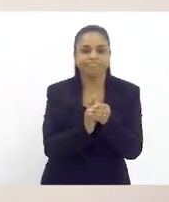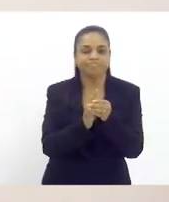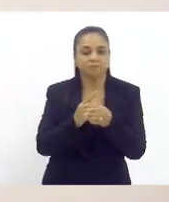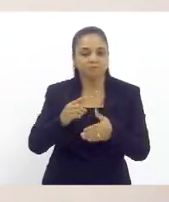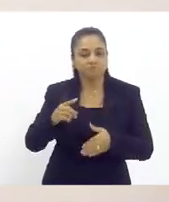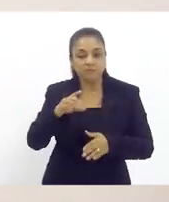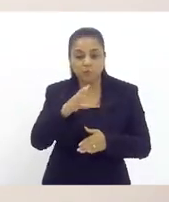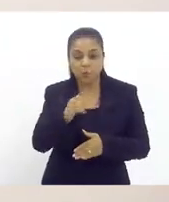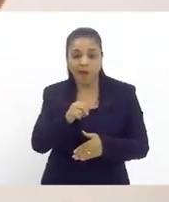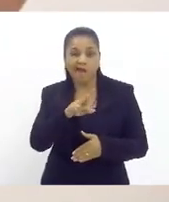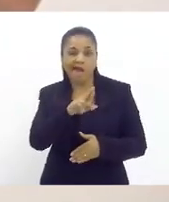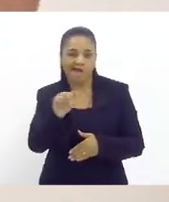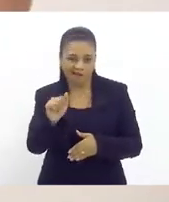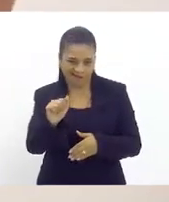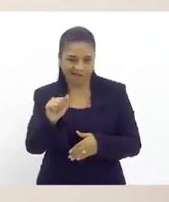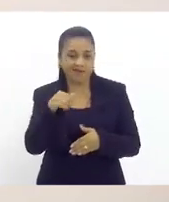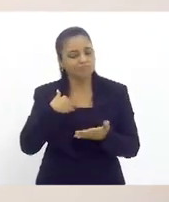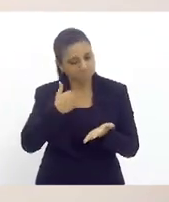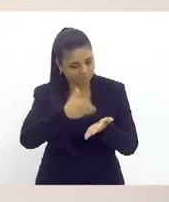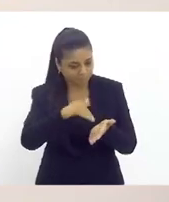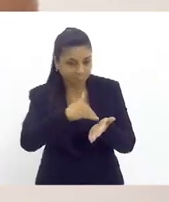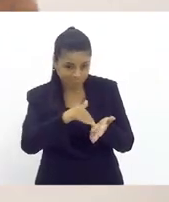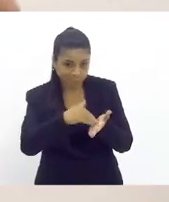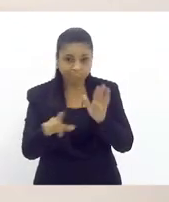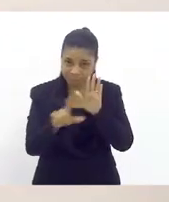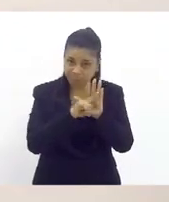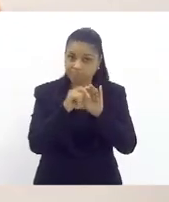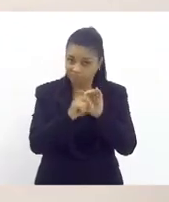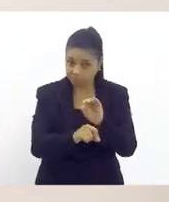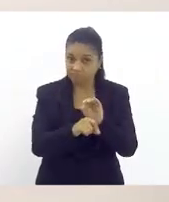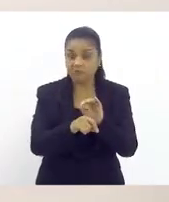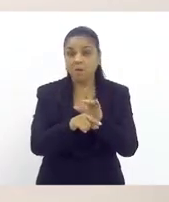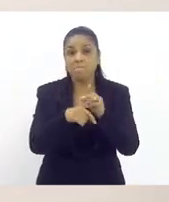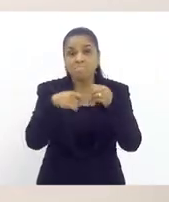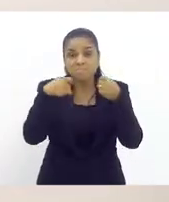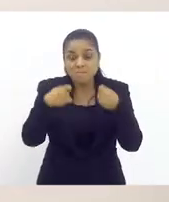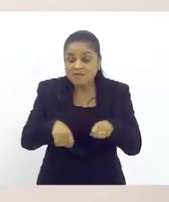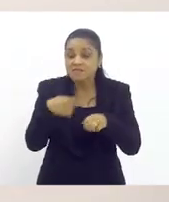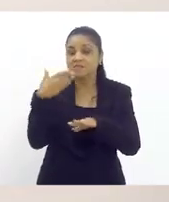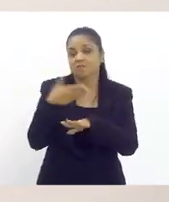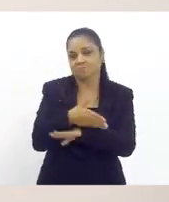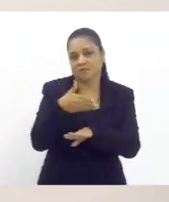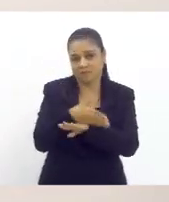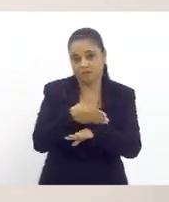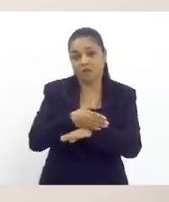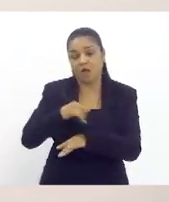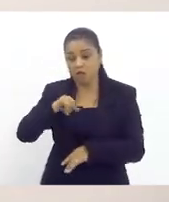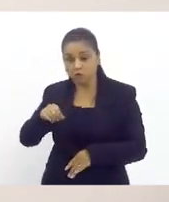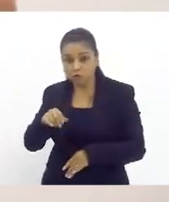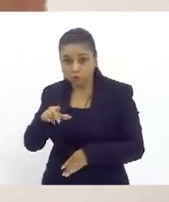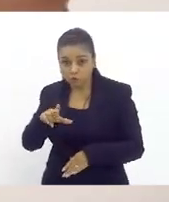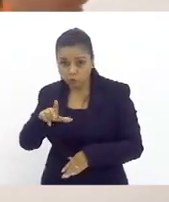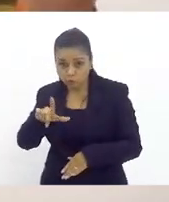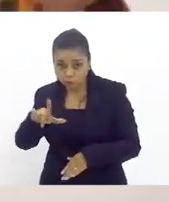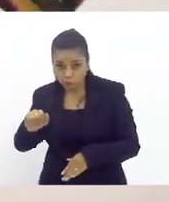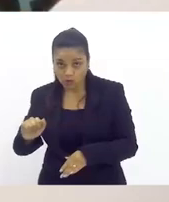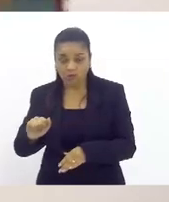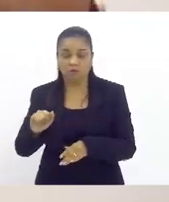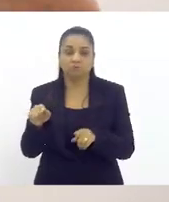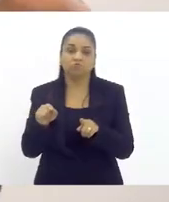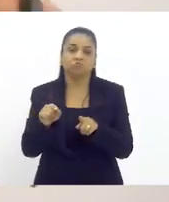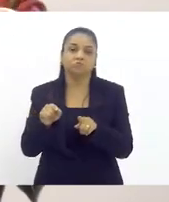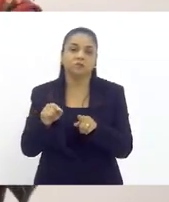a lei diz que eles são secretarias eles estão eles são afins eles têm que participar e a Júlia Bock né na última reunião